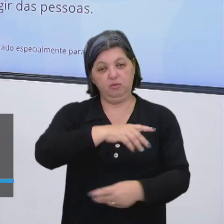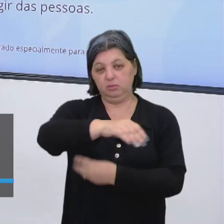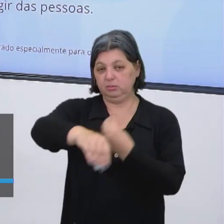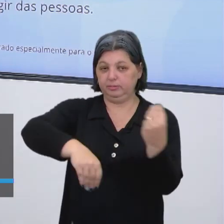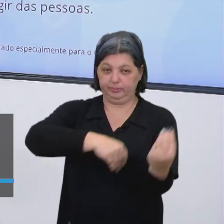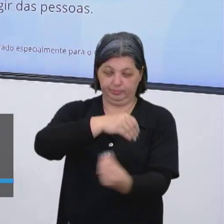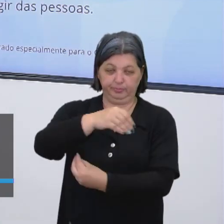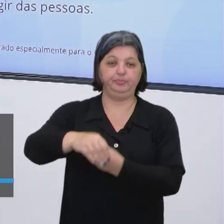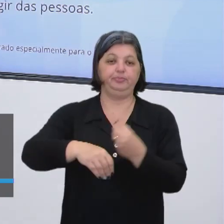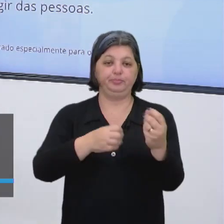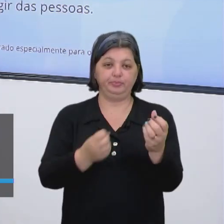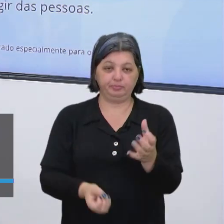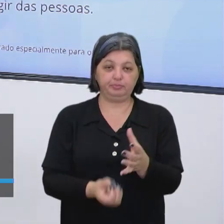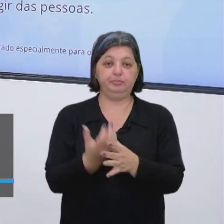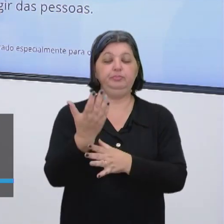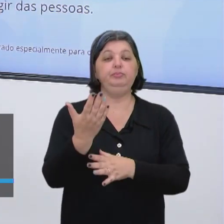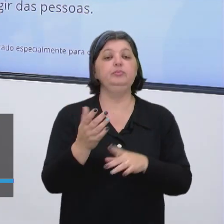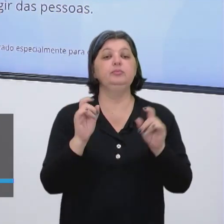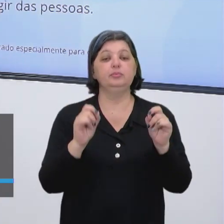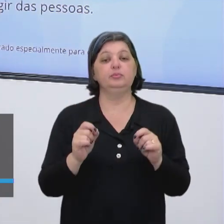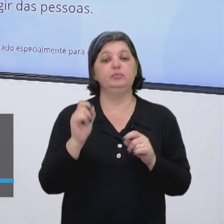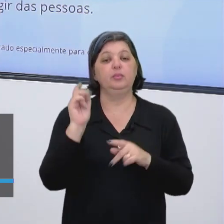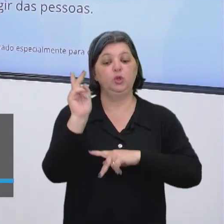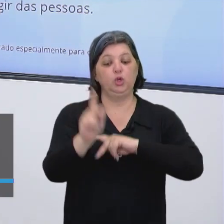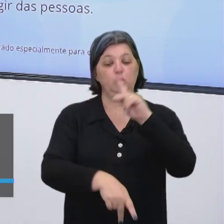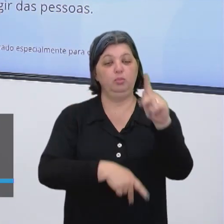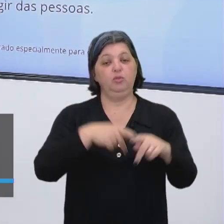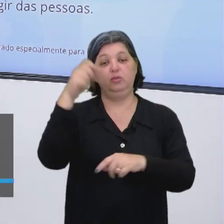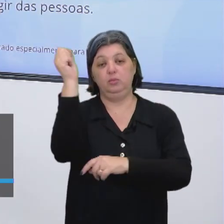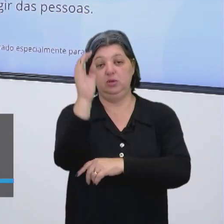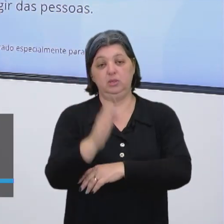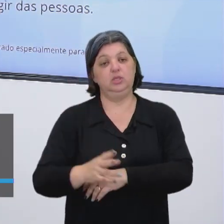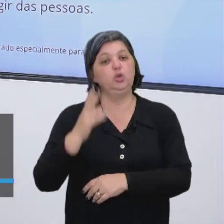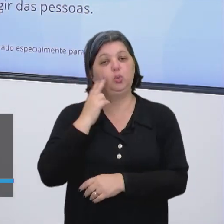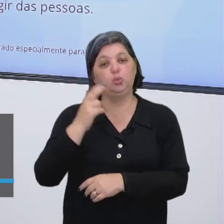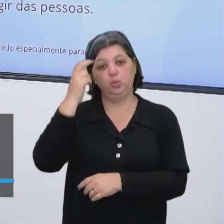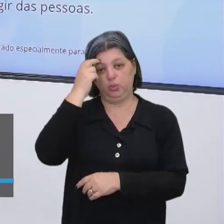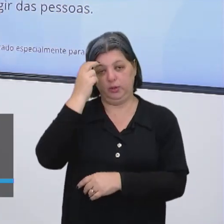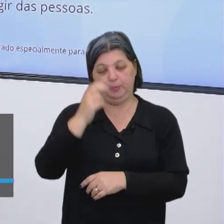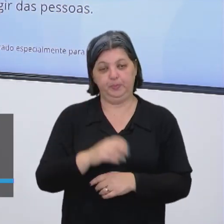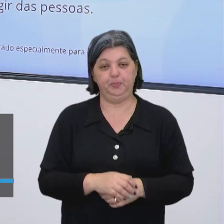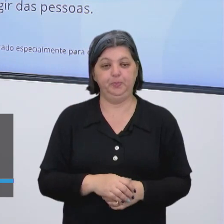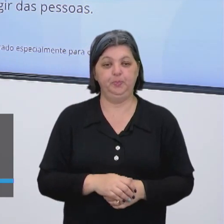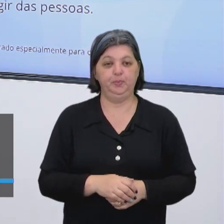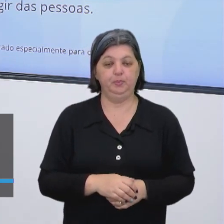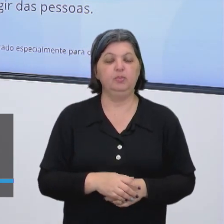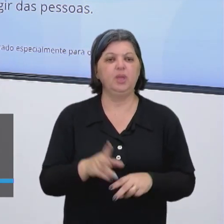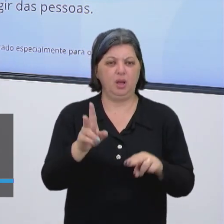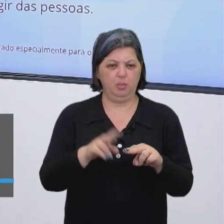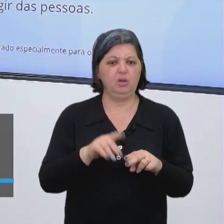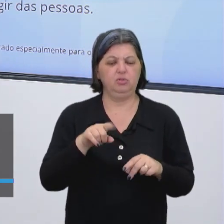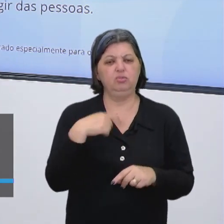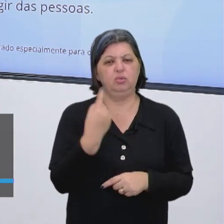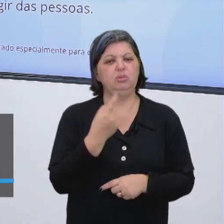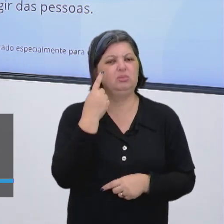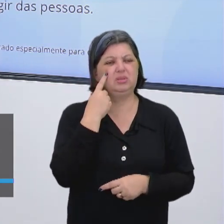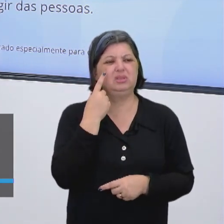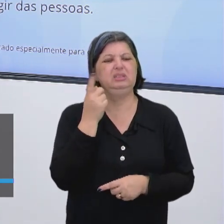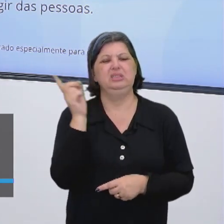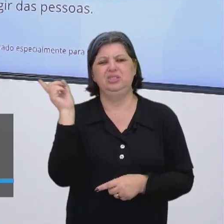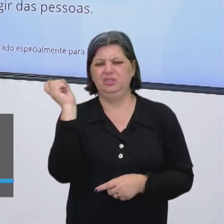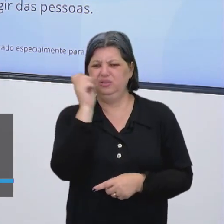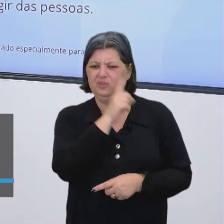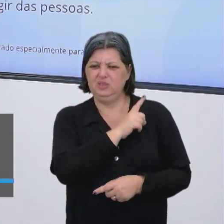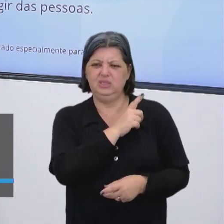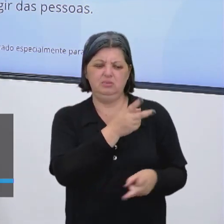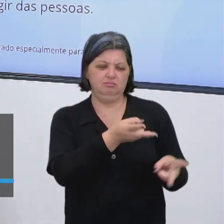vão gerar aquilo que a gente entende como brasilidades, como cultura brasileira. Por isso que a gente até já viu que é muito difícil a gente